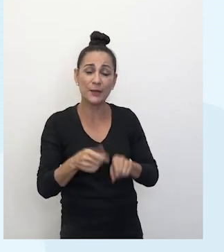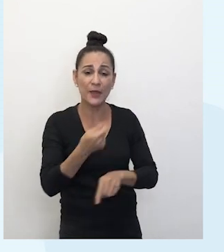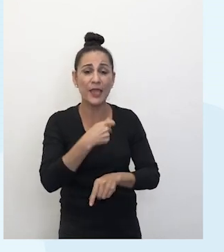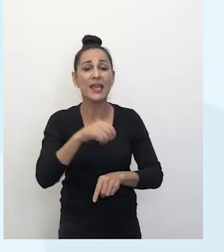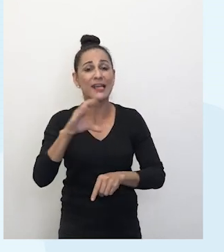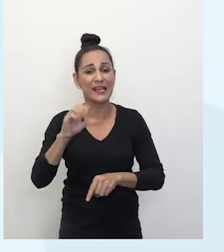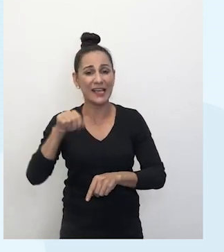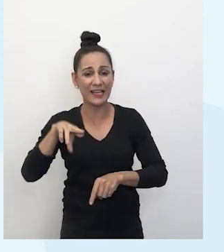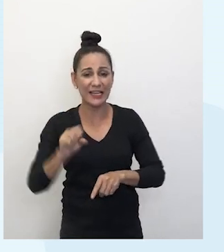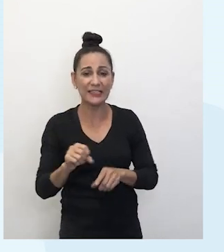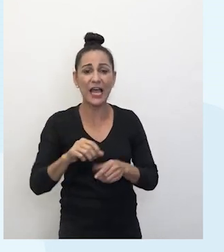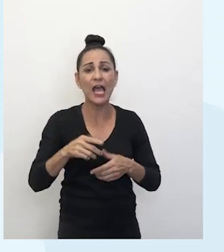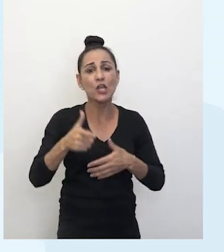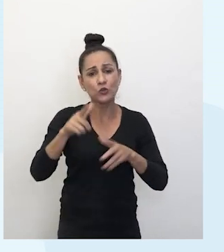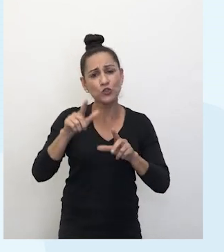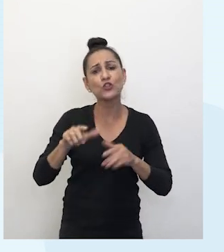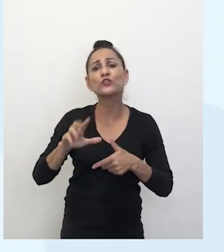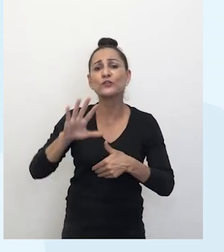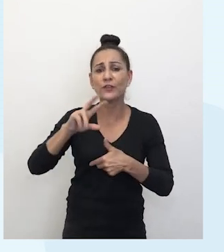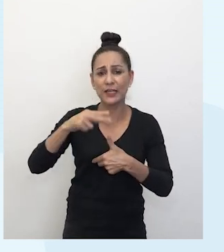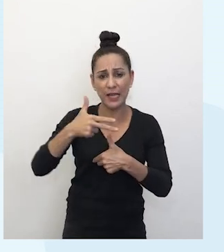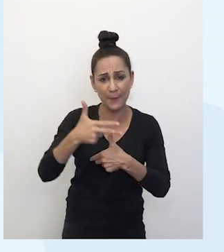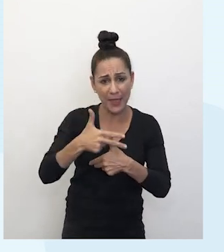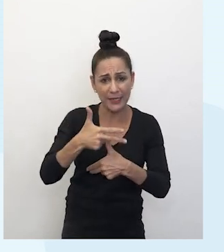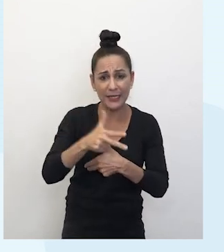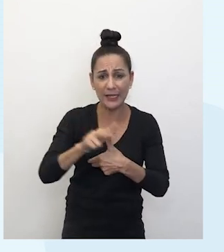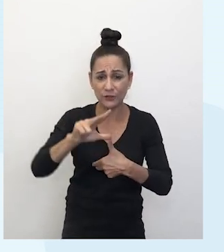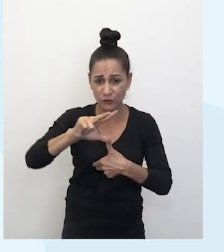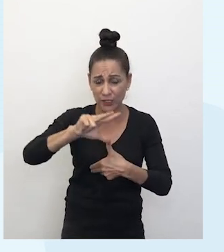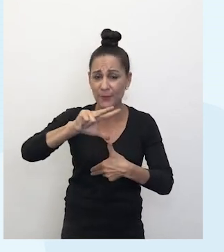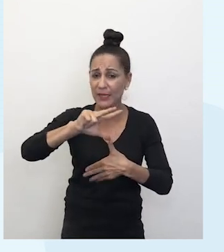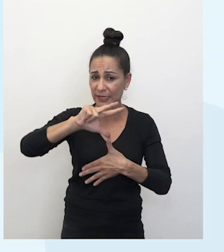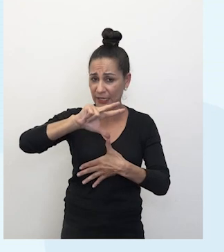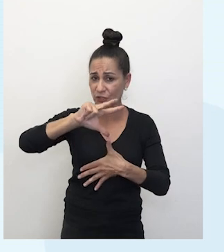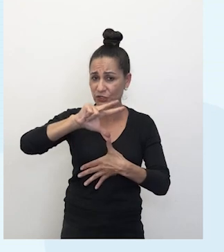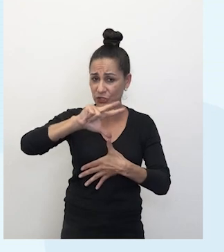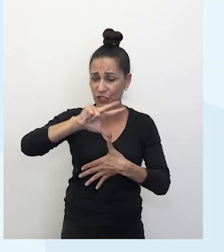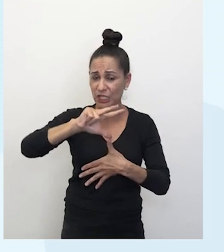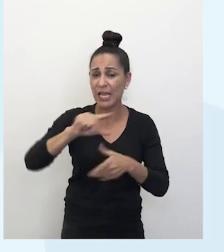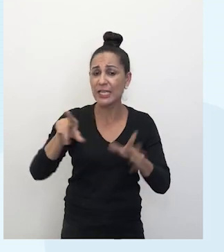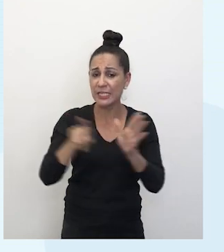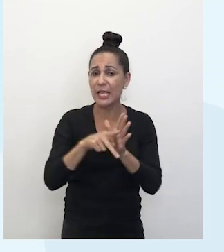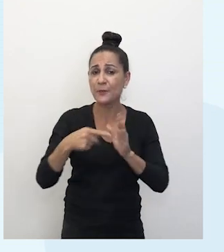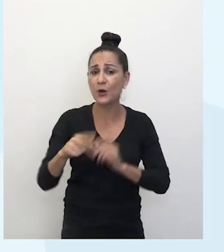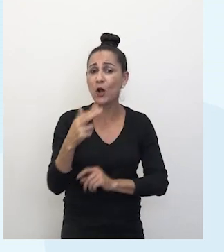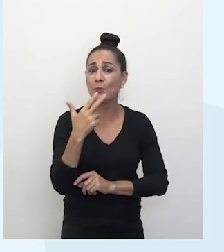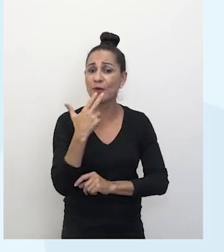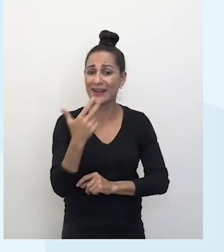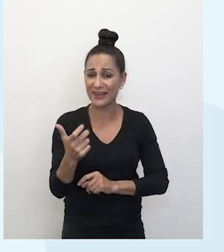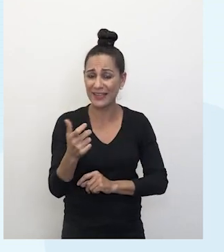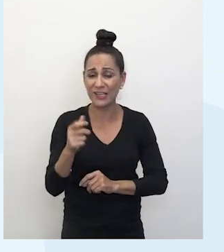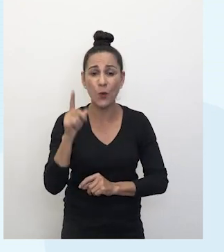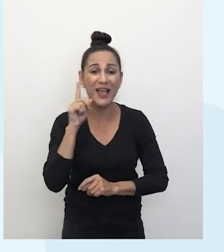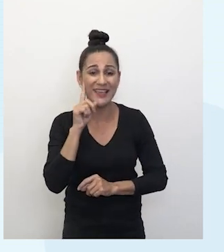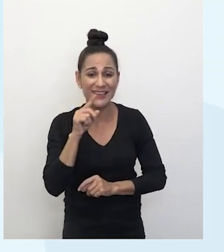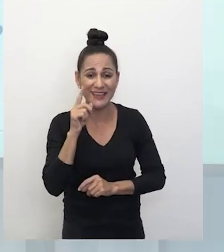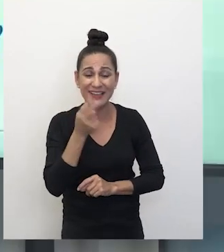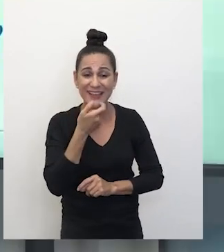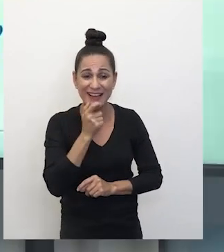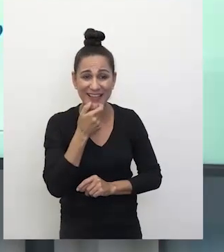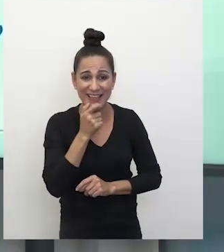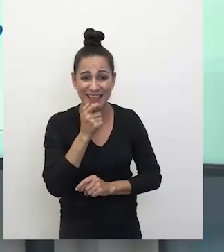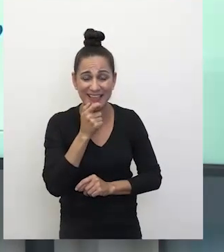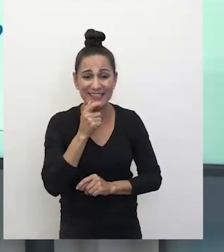ficam na América Latina Apesar que tem países na América Latina que tem a língua oficial o inglês como por exemplo a Diana